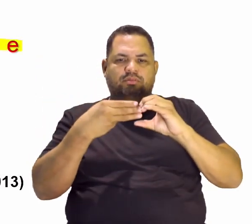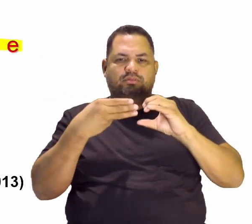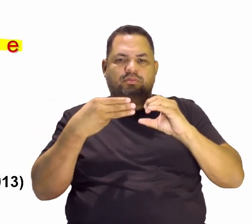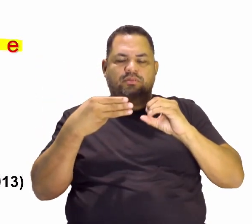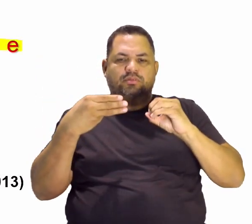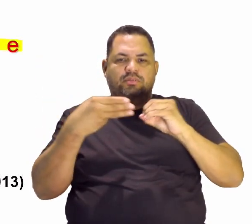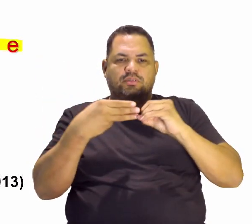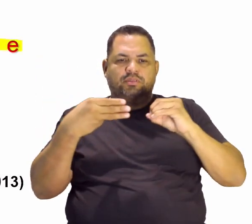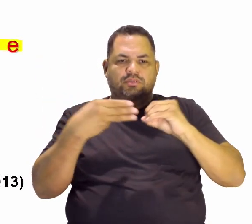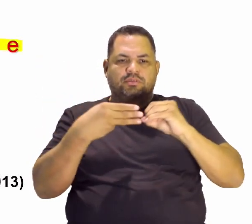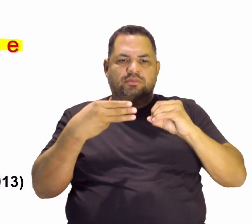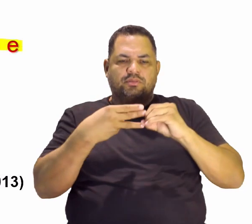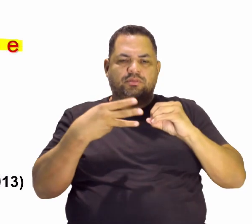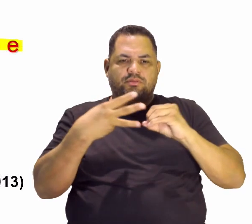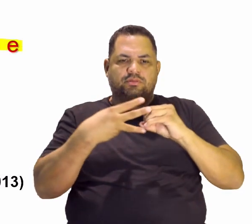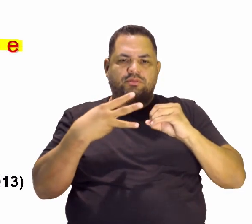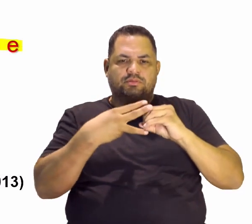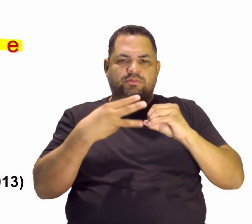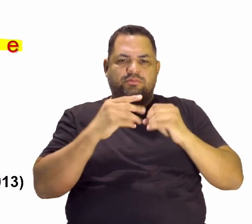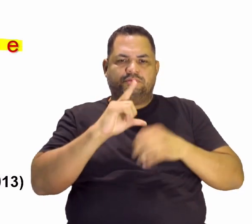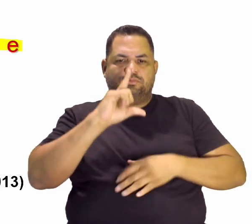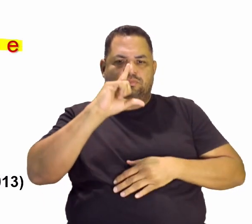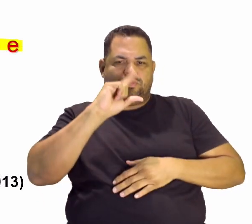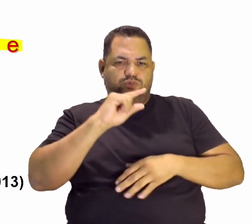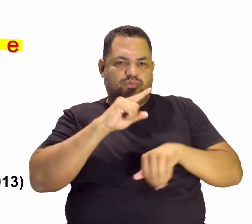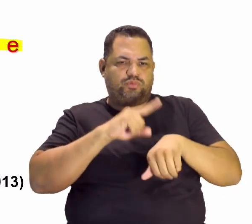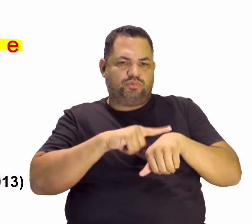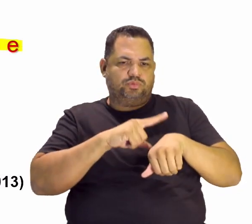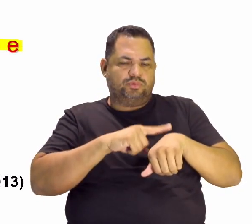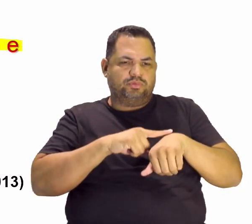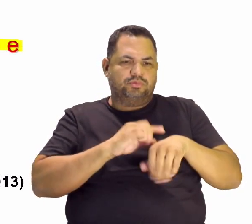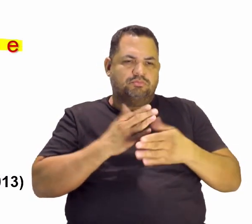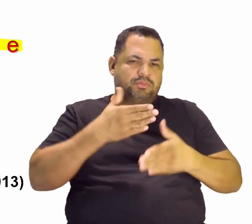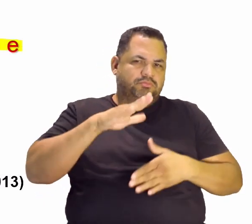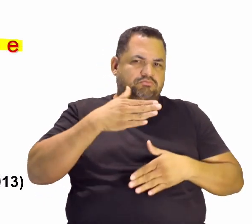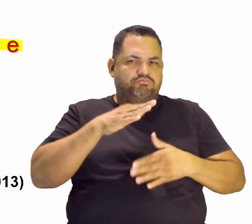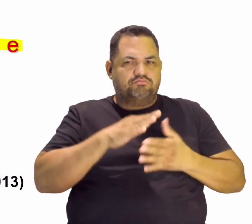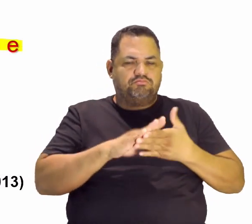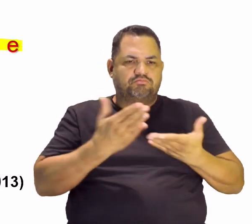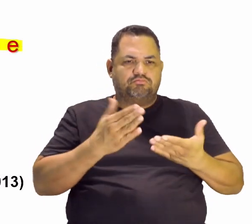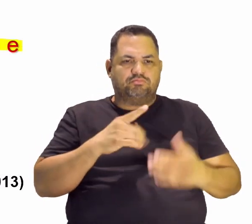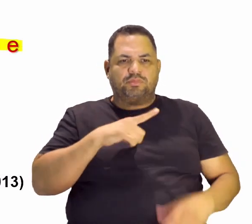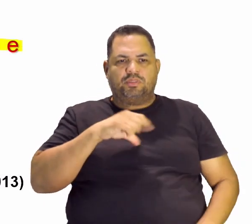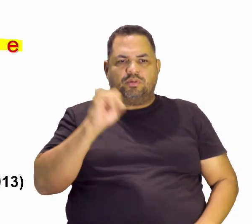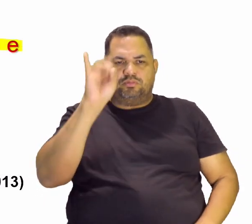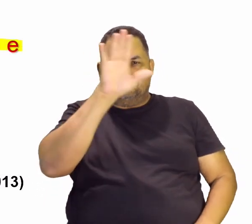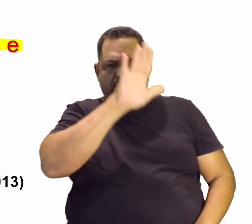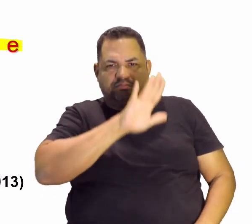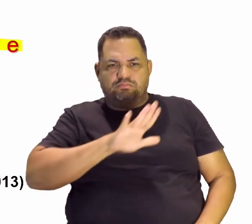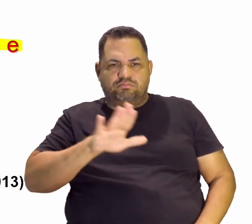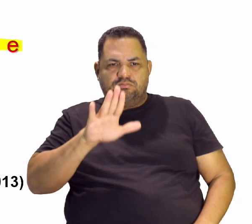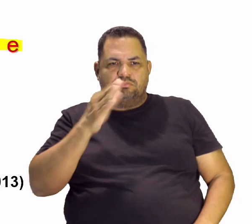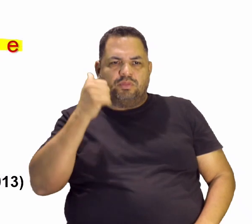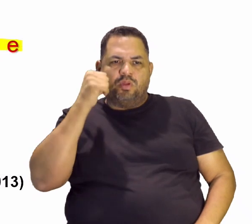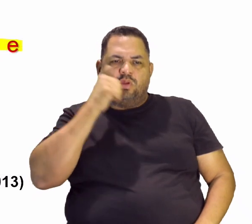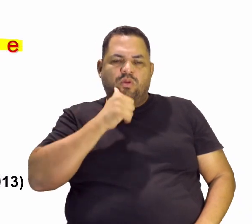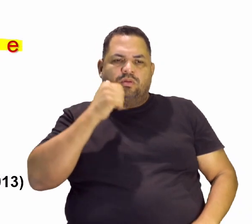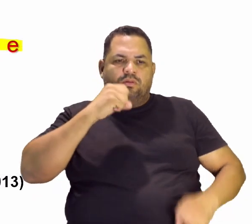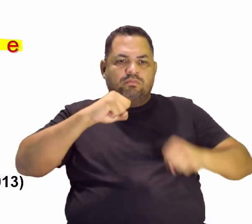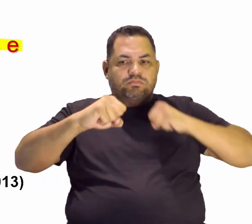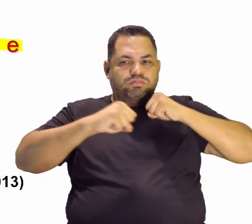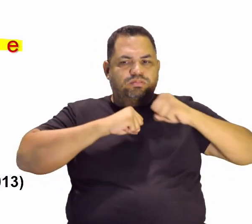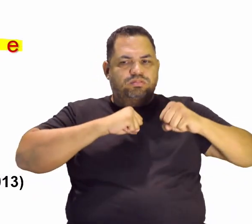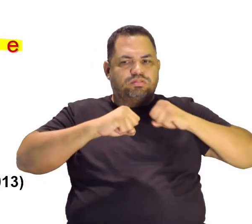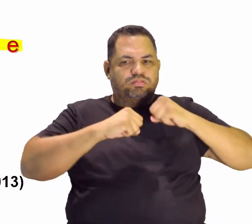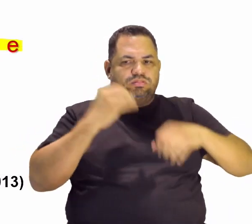média, duração e intensidade. Então, quando eu olho, por exemplo, uma imagem dessa, em que eu tenho essa moça correndo e